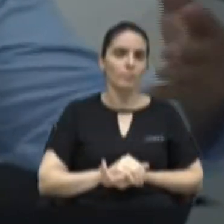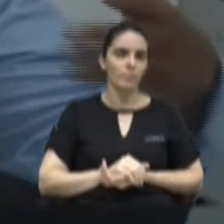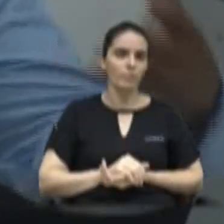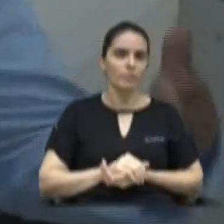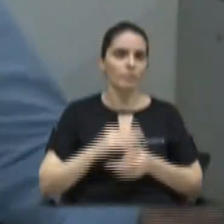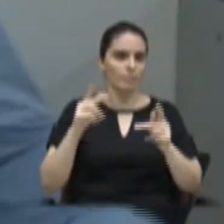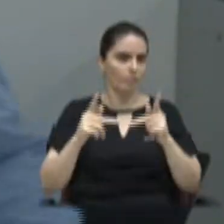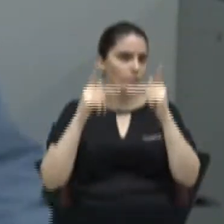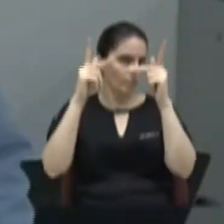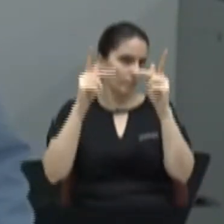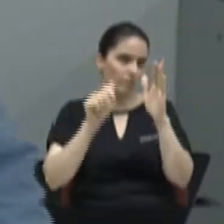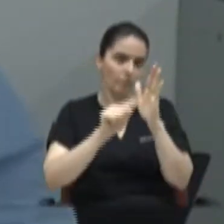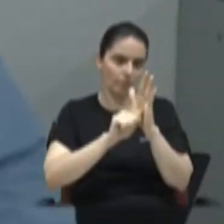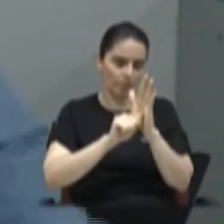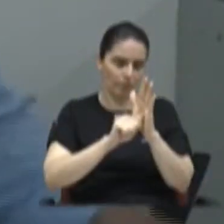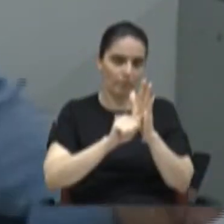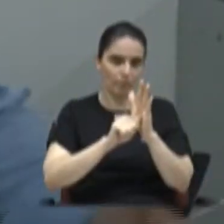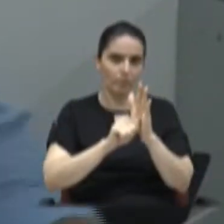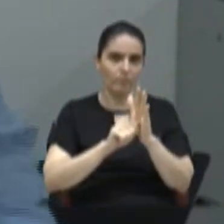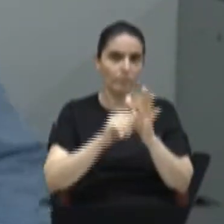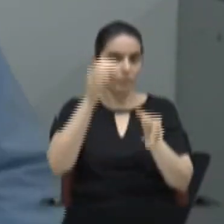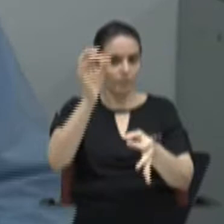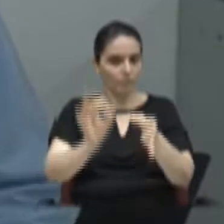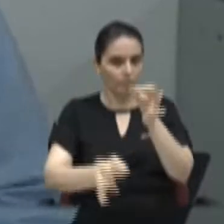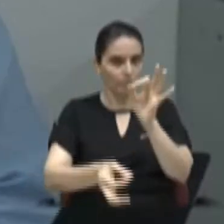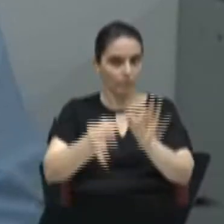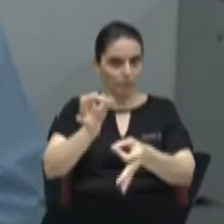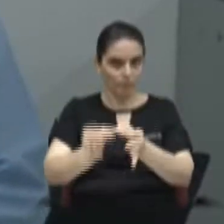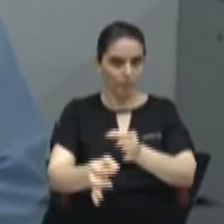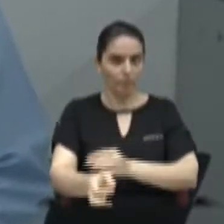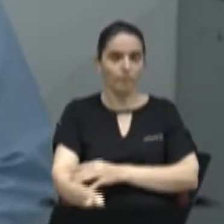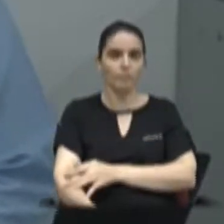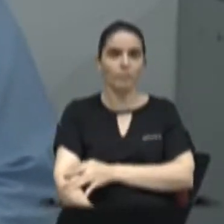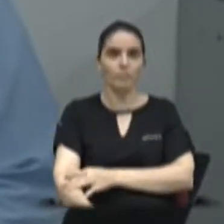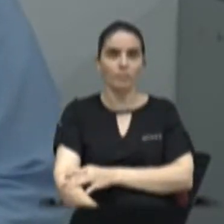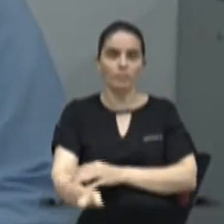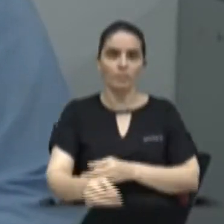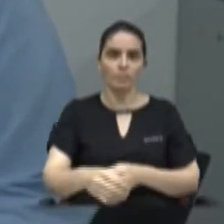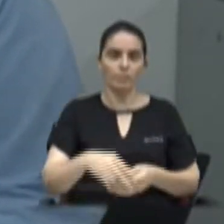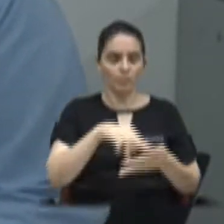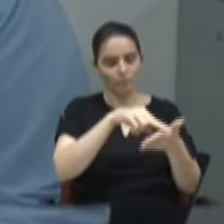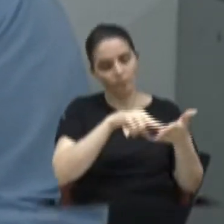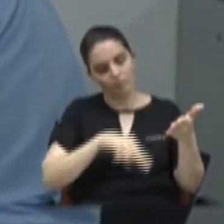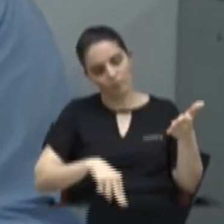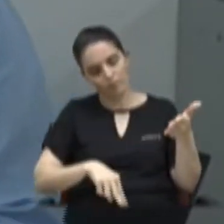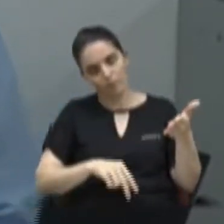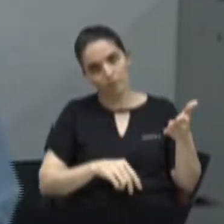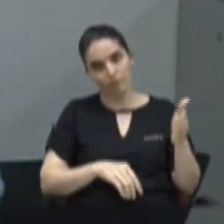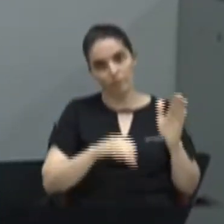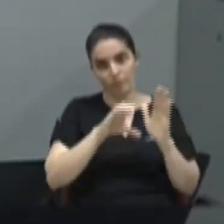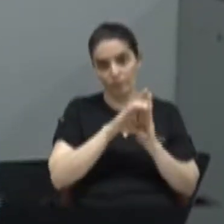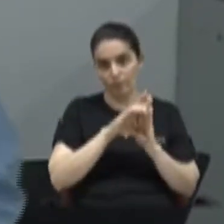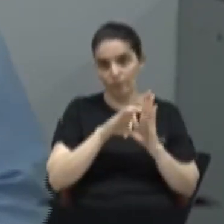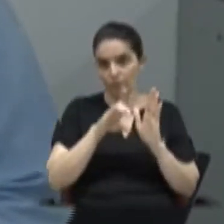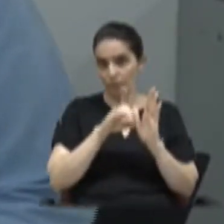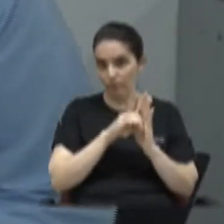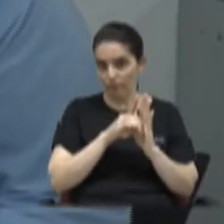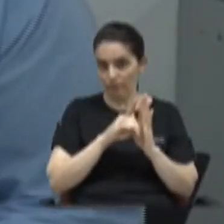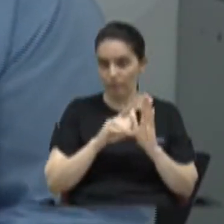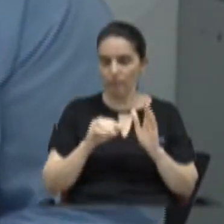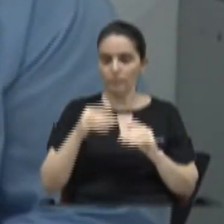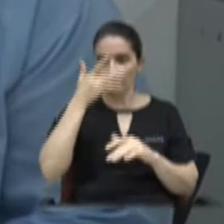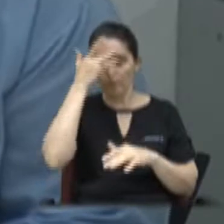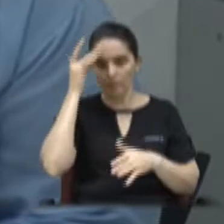parágrafos aqui, artigos da nossa justiça, vou ler alguns aqui, ó. O Código de Defesa do Consumidor, no artigo